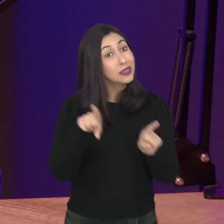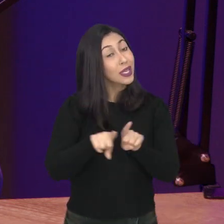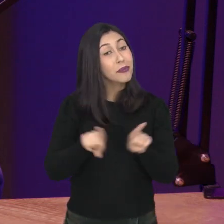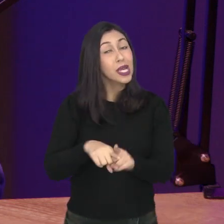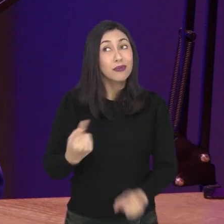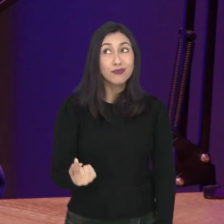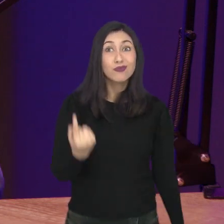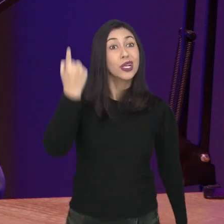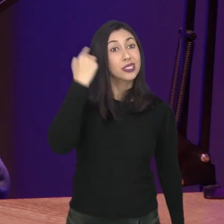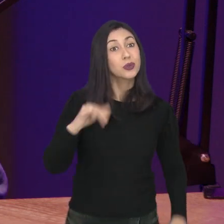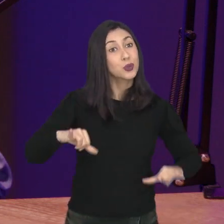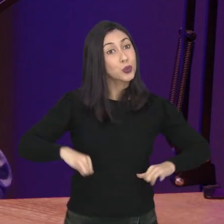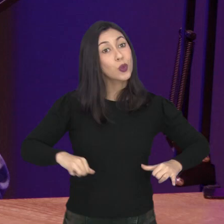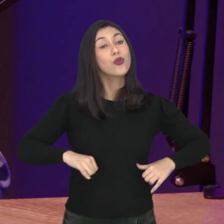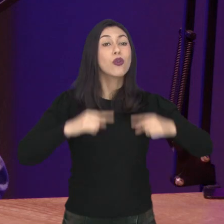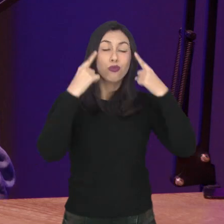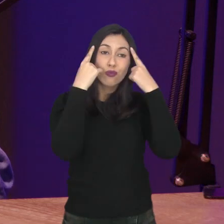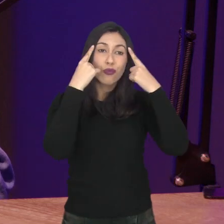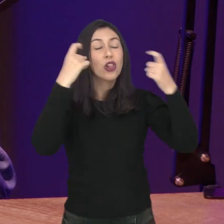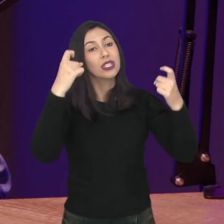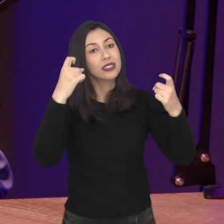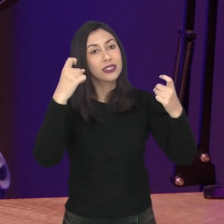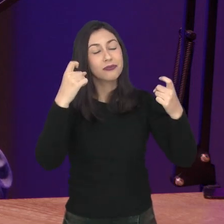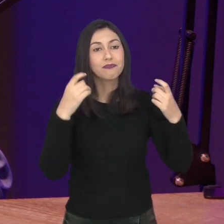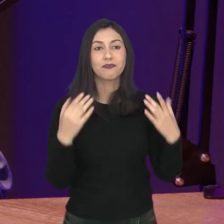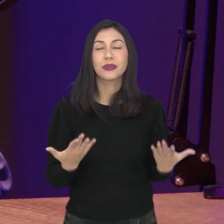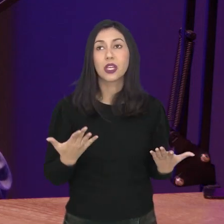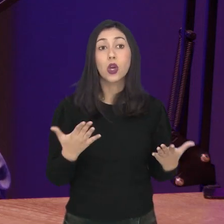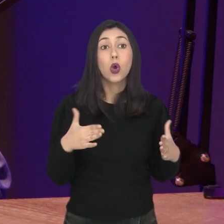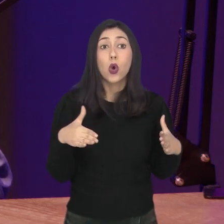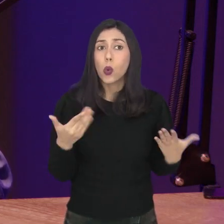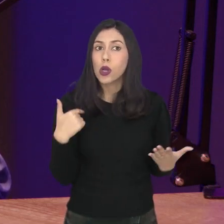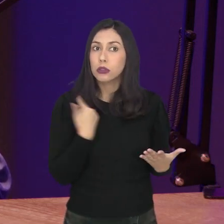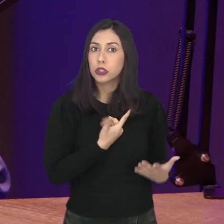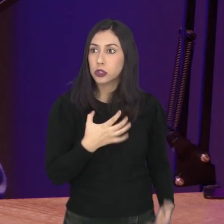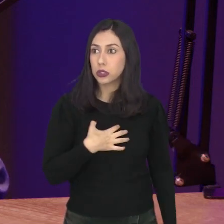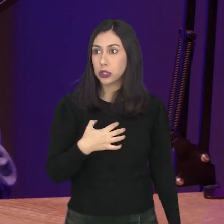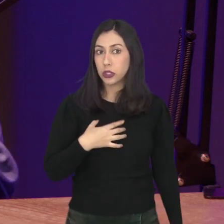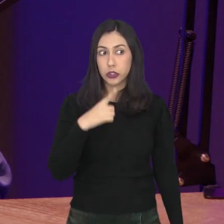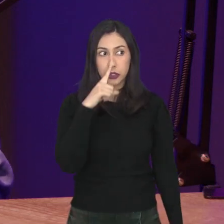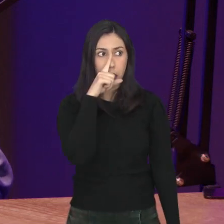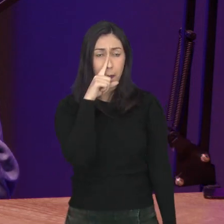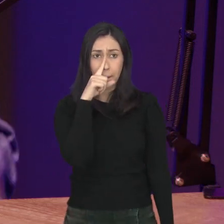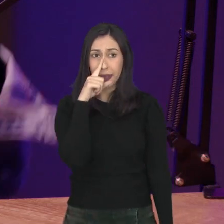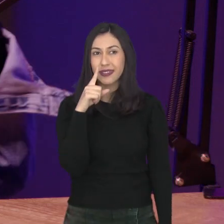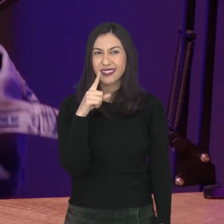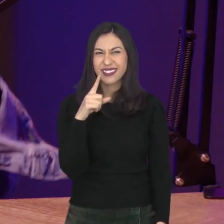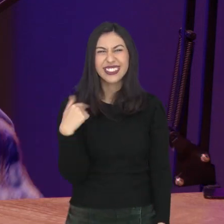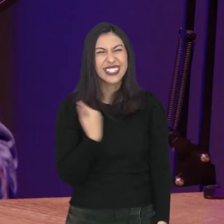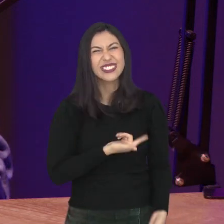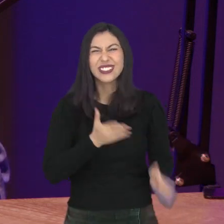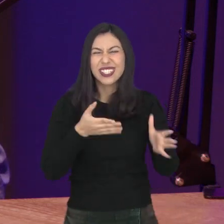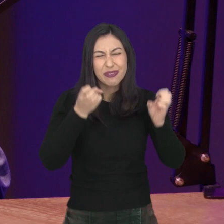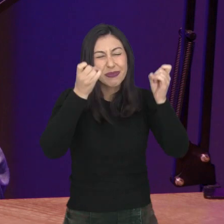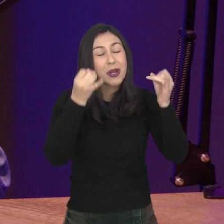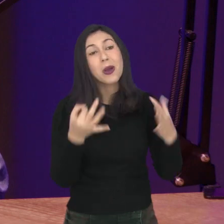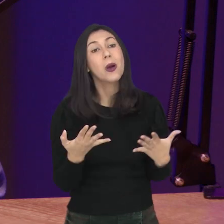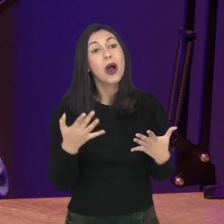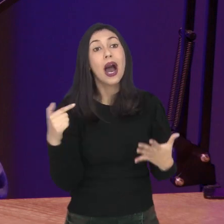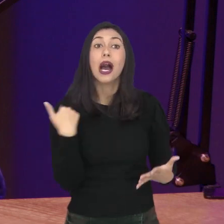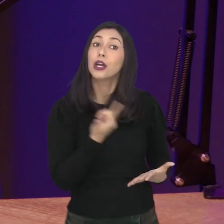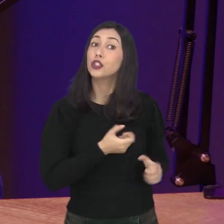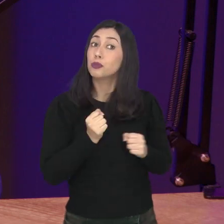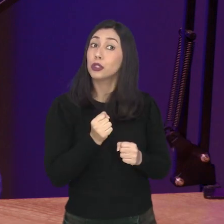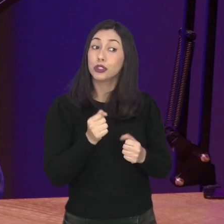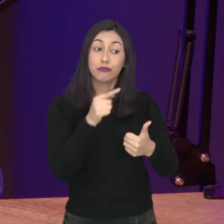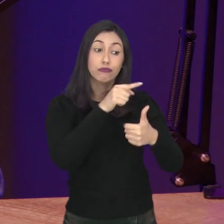de violência. E daí a gente entra naquilo, da sobrevivência humana. Quando a gente está em perigo, a gente pode ter, né, a gente já até falou isso outras vezes, a gente